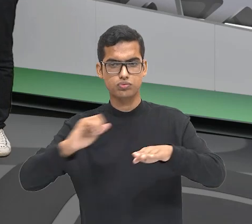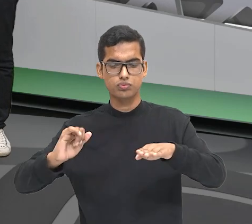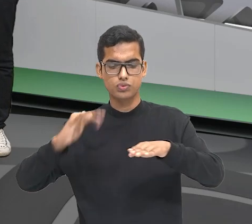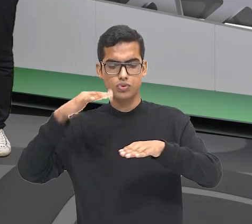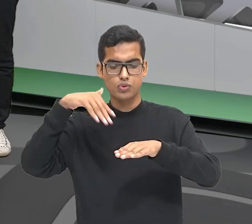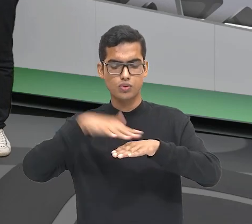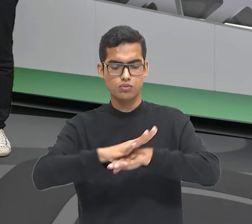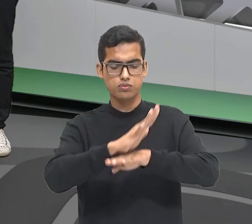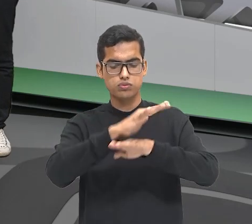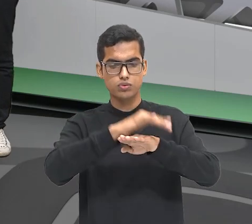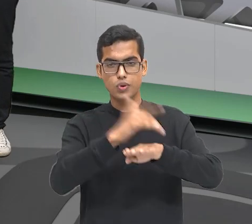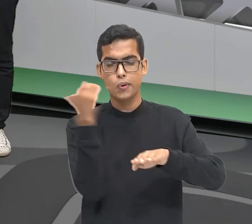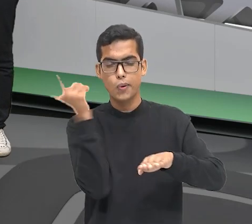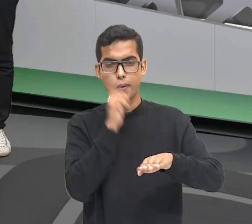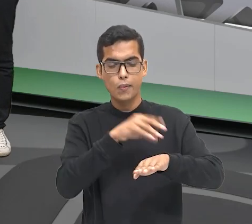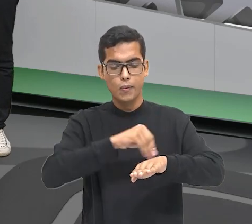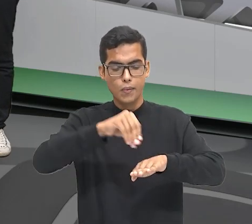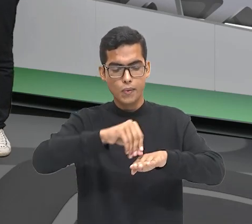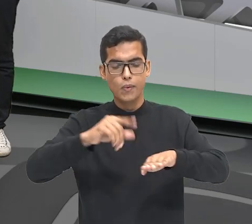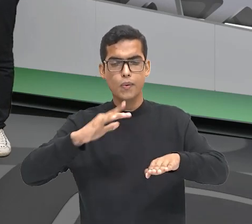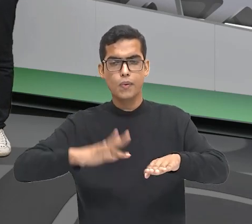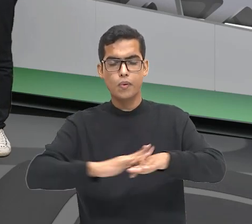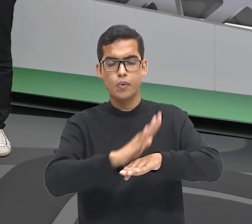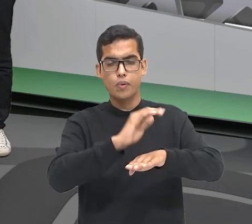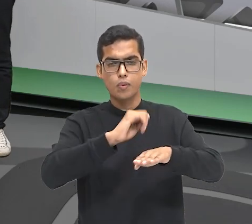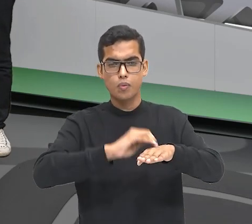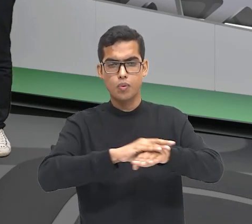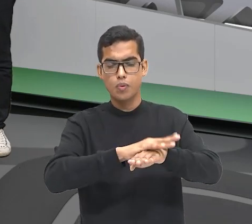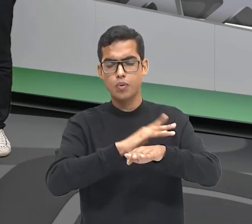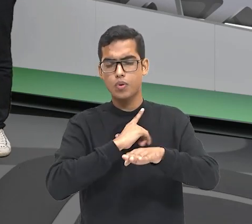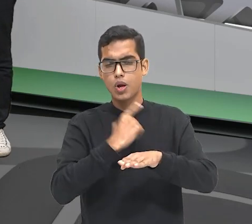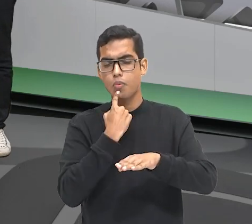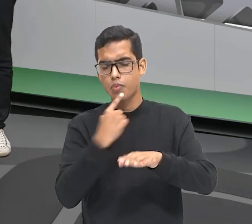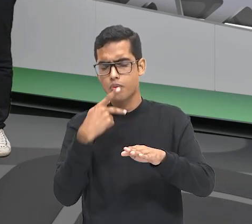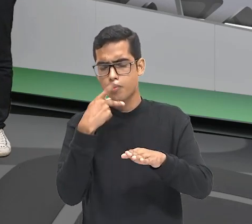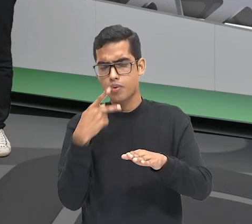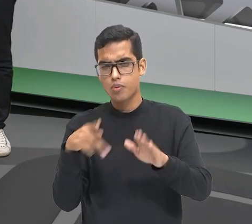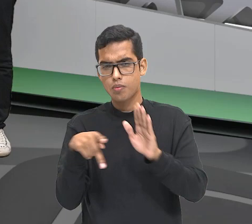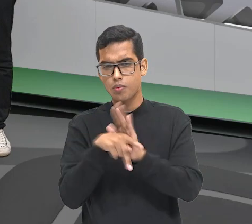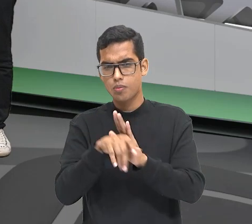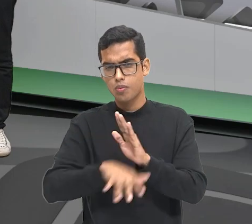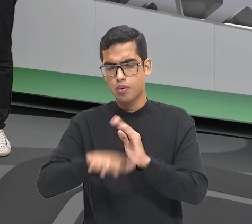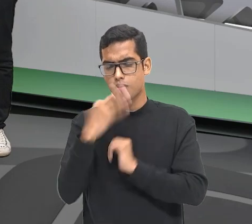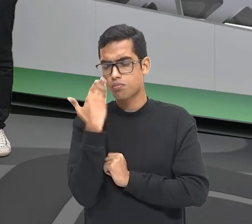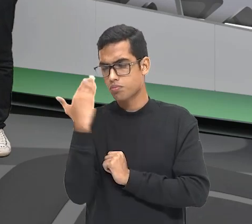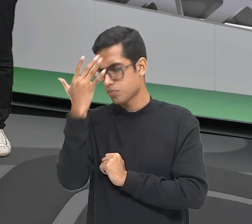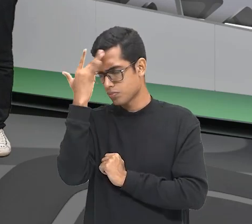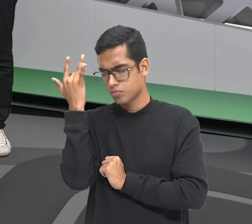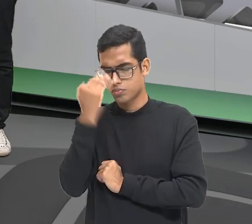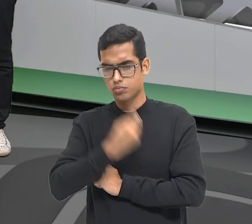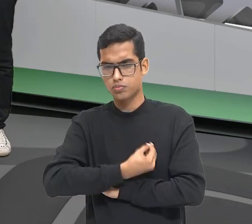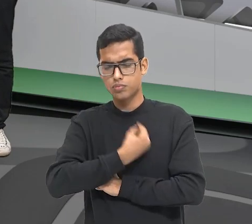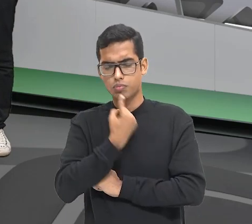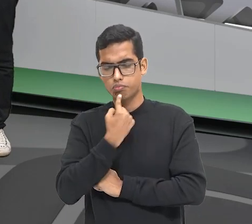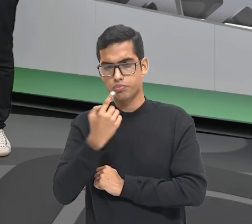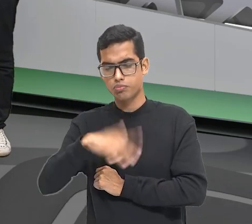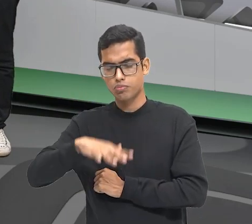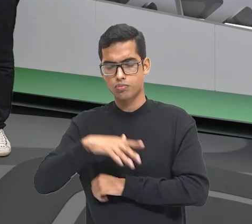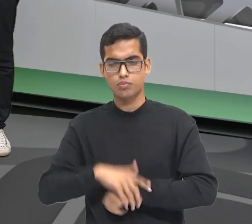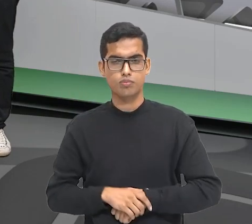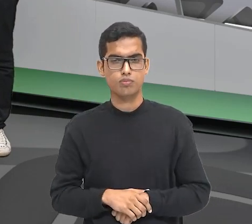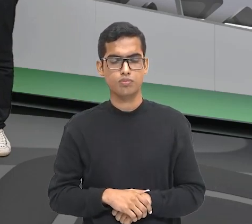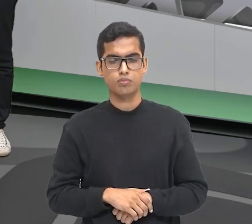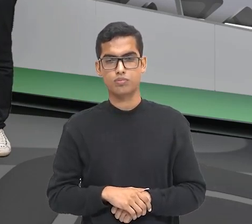uma visão vista da costa, né, de quem está próximo a essa área, daqueles locais ali onde vivem próximos a essa área. Olha